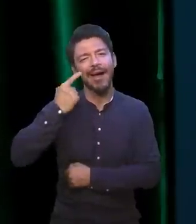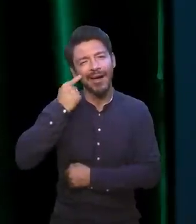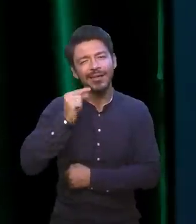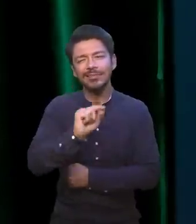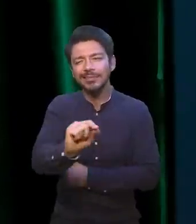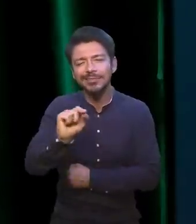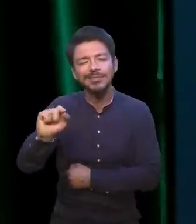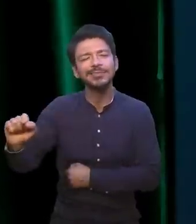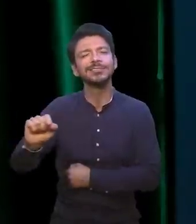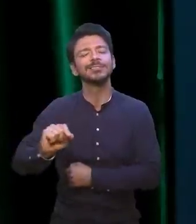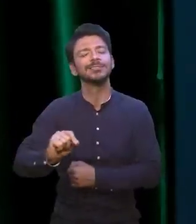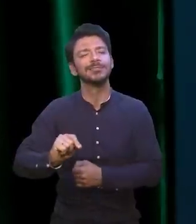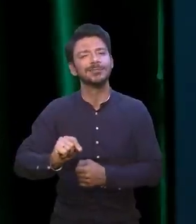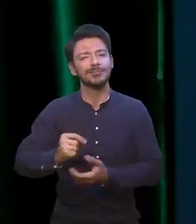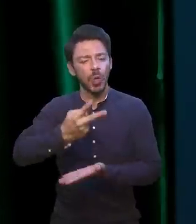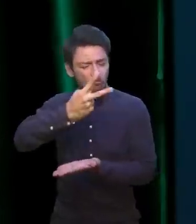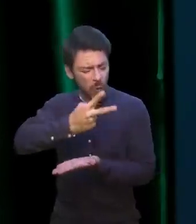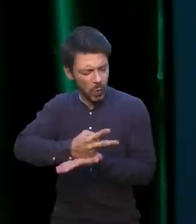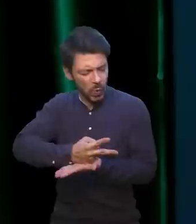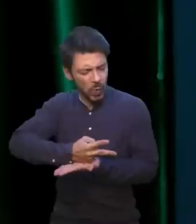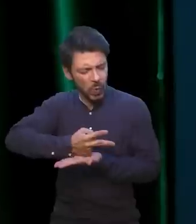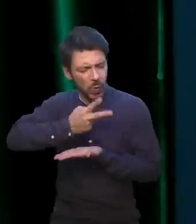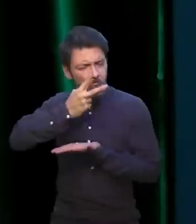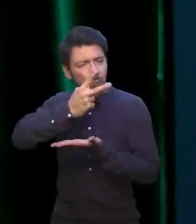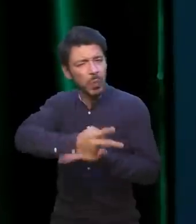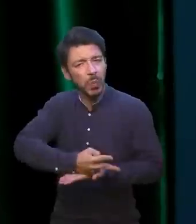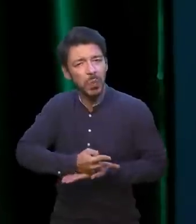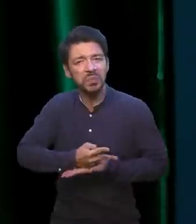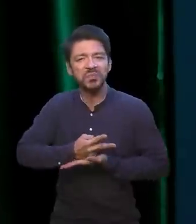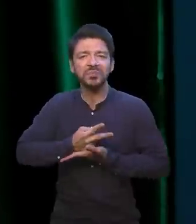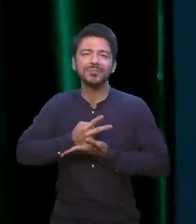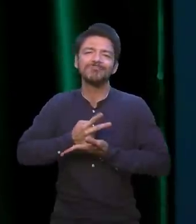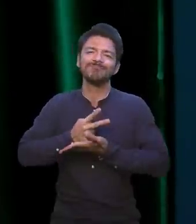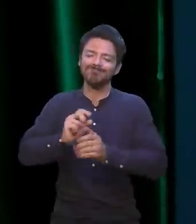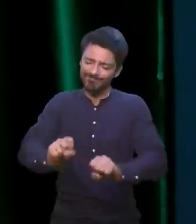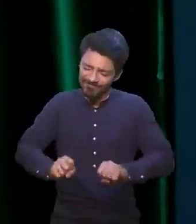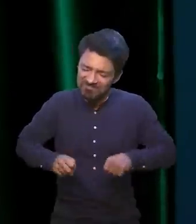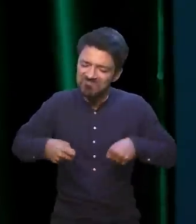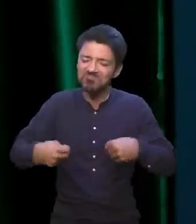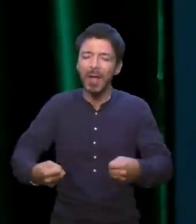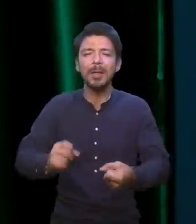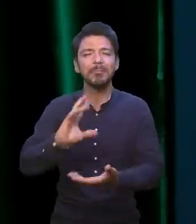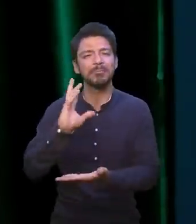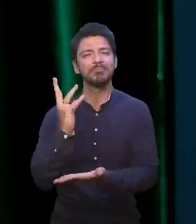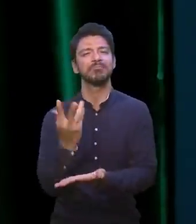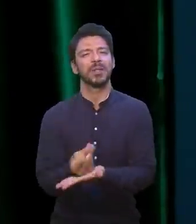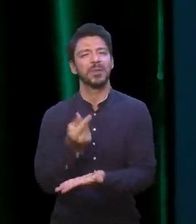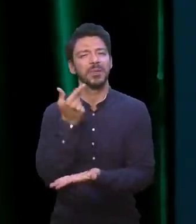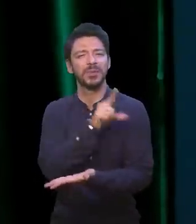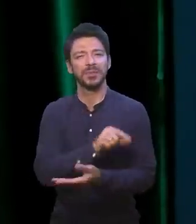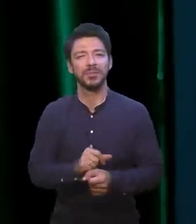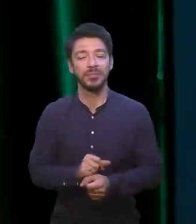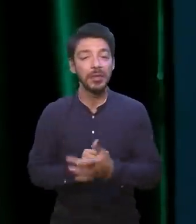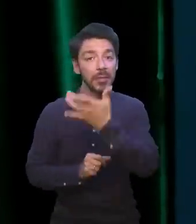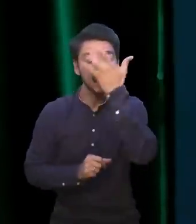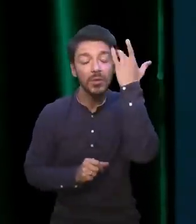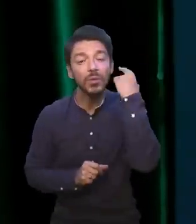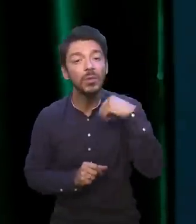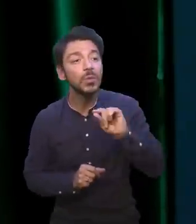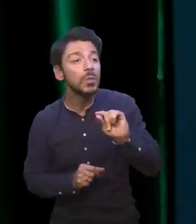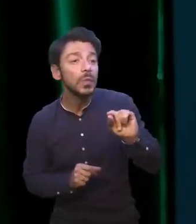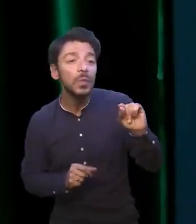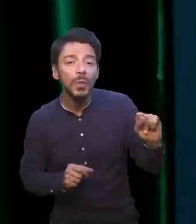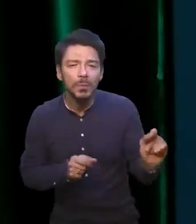e continuam no labor espírita. Continuam. Tenho conhecido pessoas que mantêm a